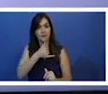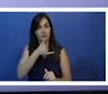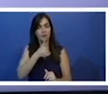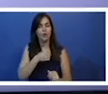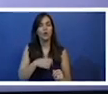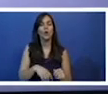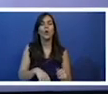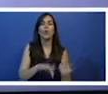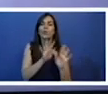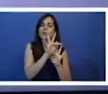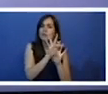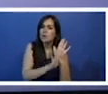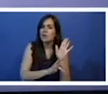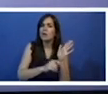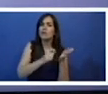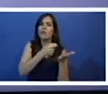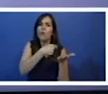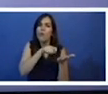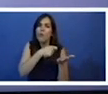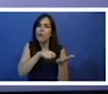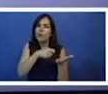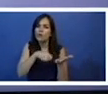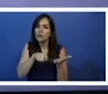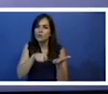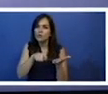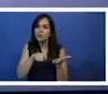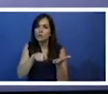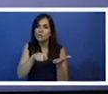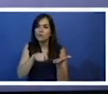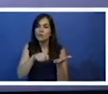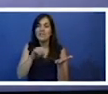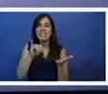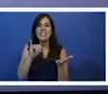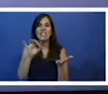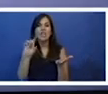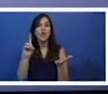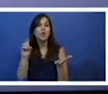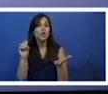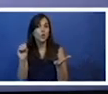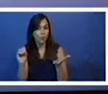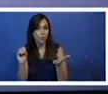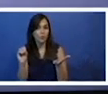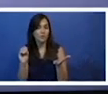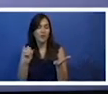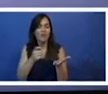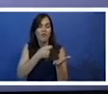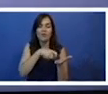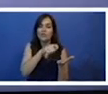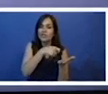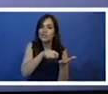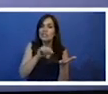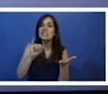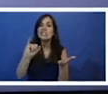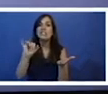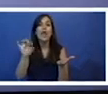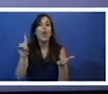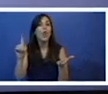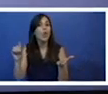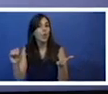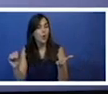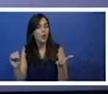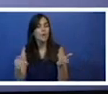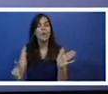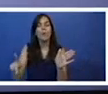textos foram corrigidos. Lembra? Ido, ado, verbo corrigir no particípio, pelo